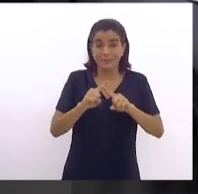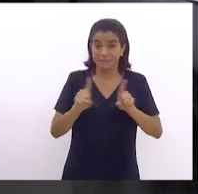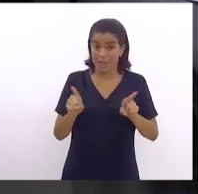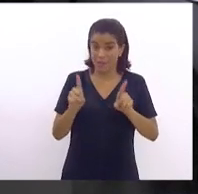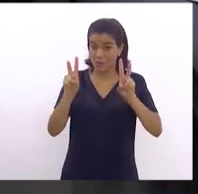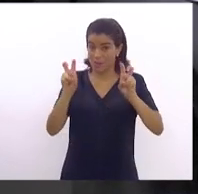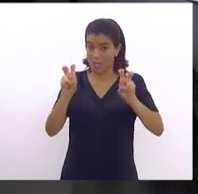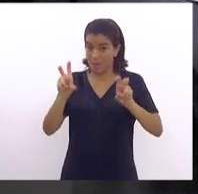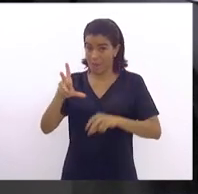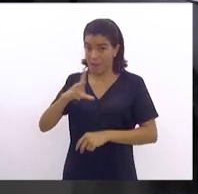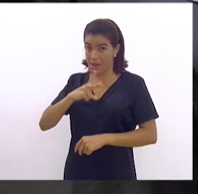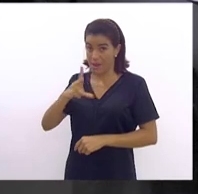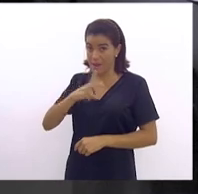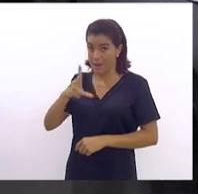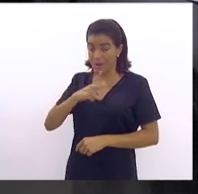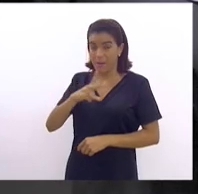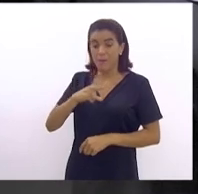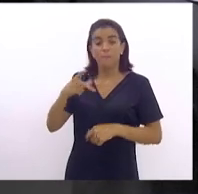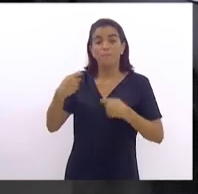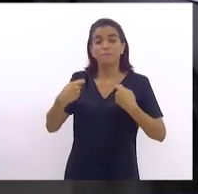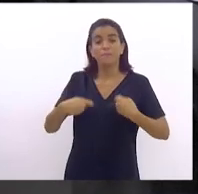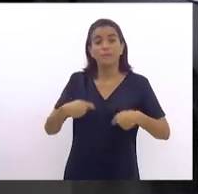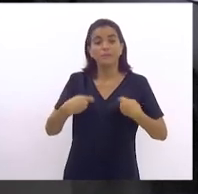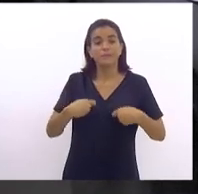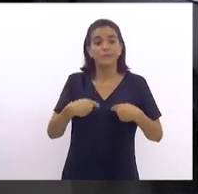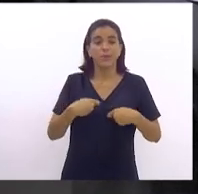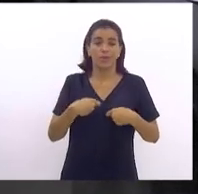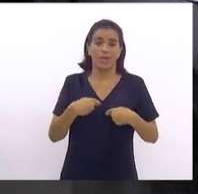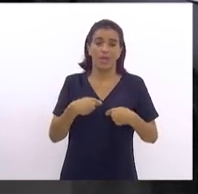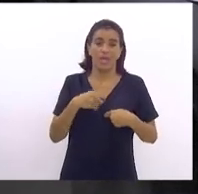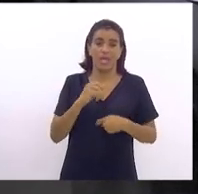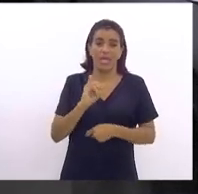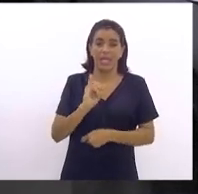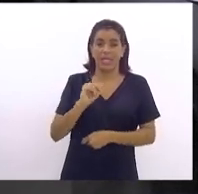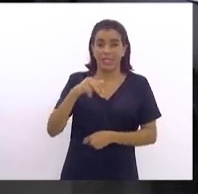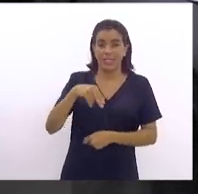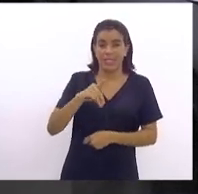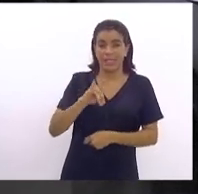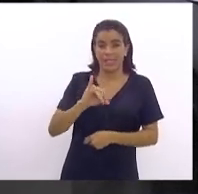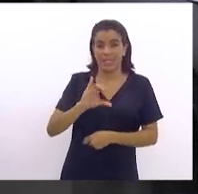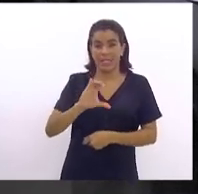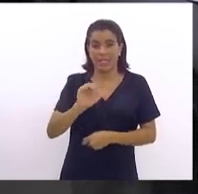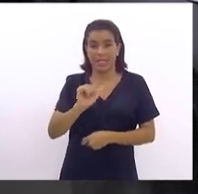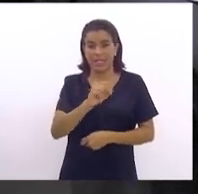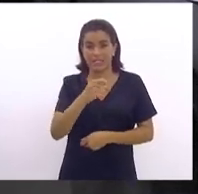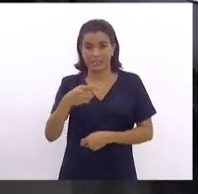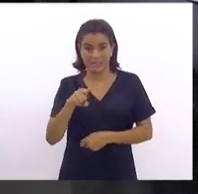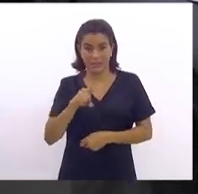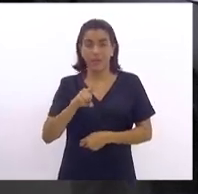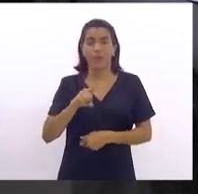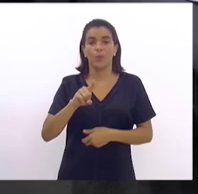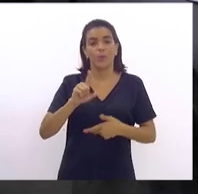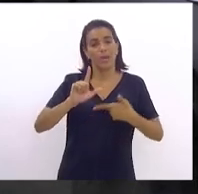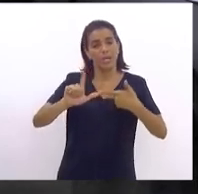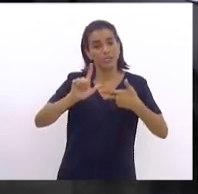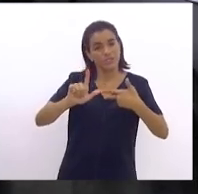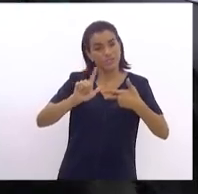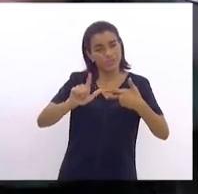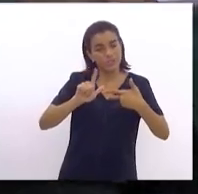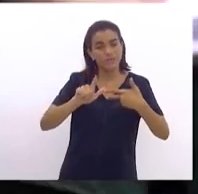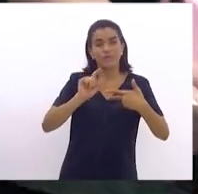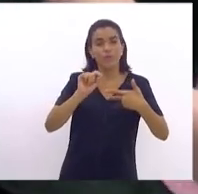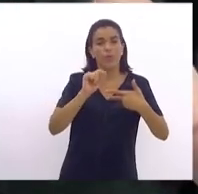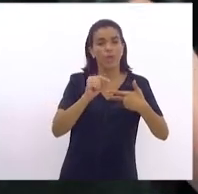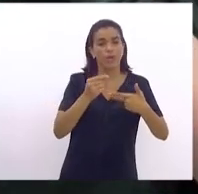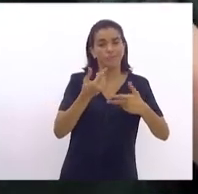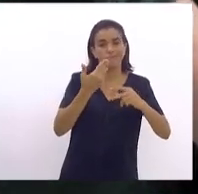pessoal, tinha que ser indicação legislativa. Porque pode ser que uma vez a